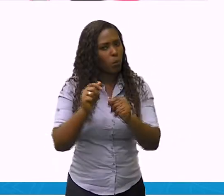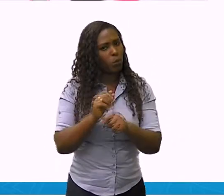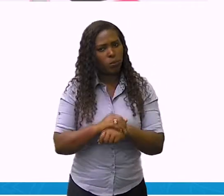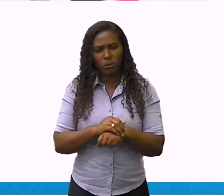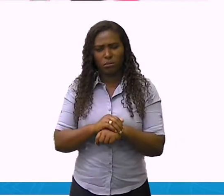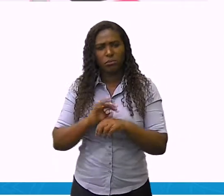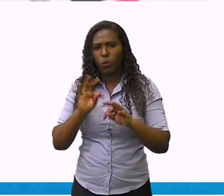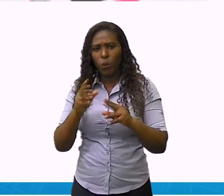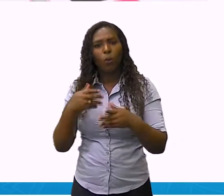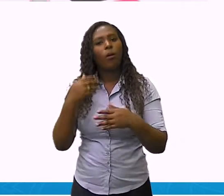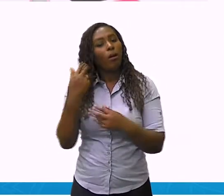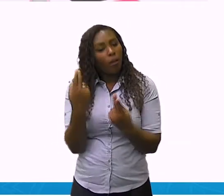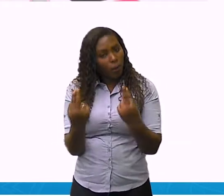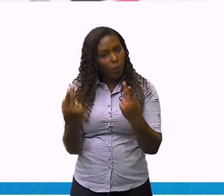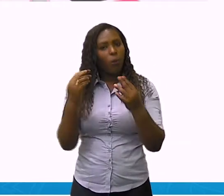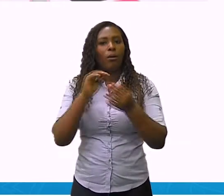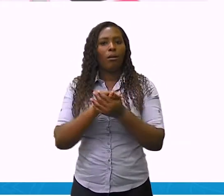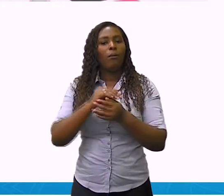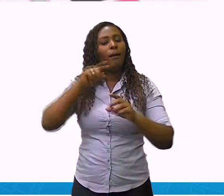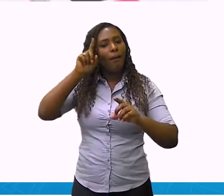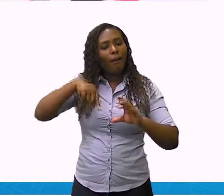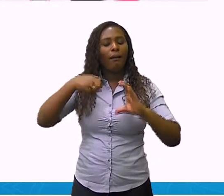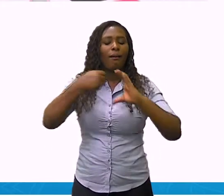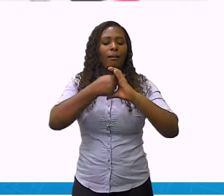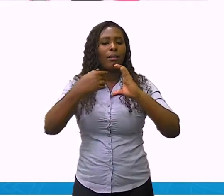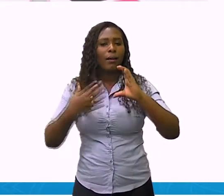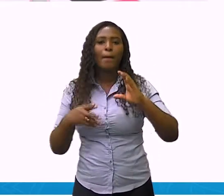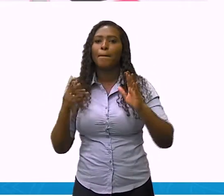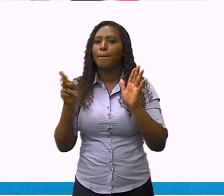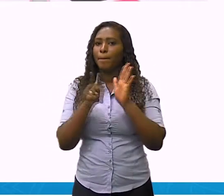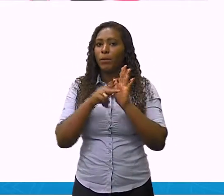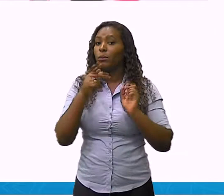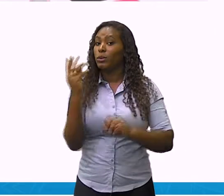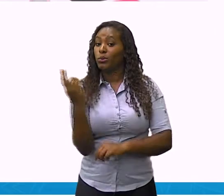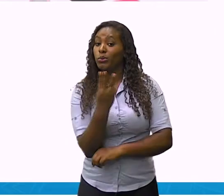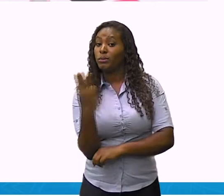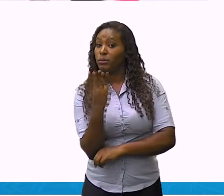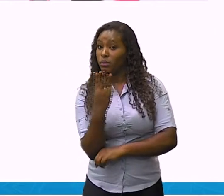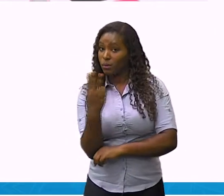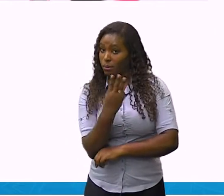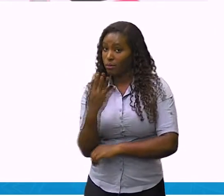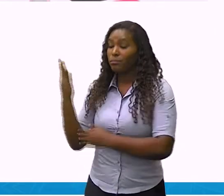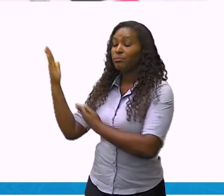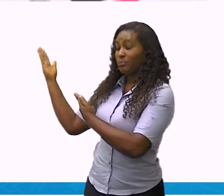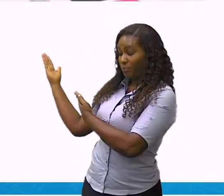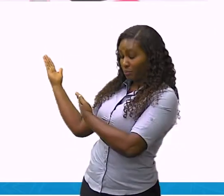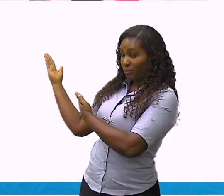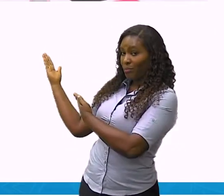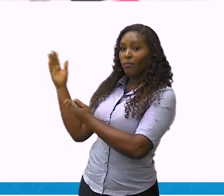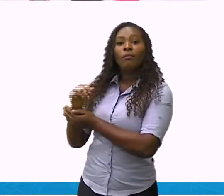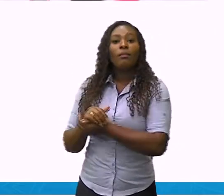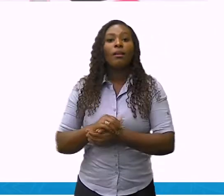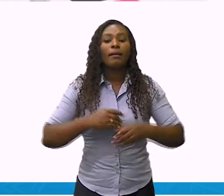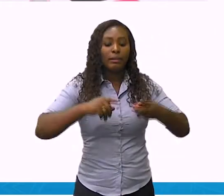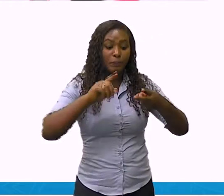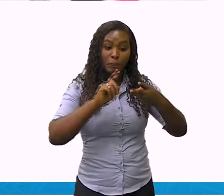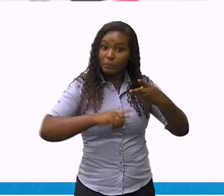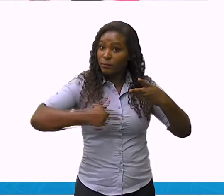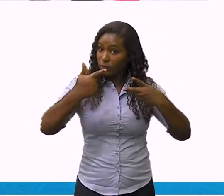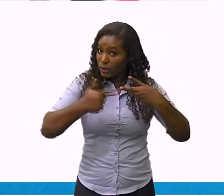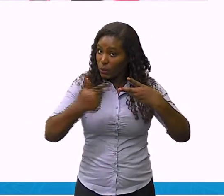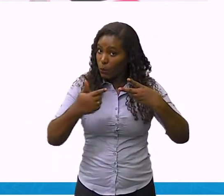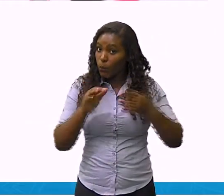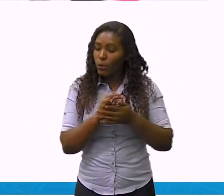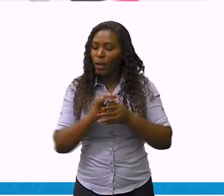congruentes. Então, esta é uma característica dos 3. A segunda, os ângulos